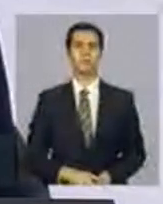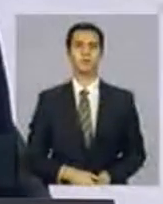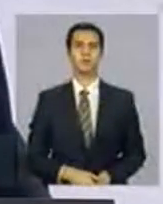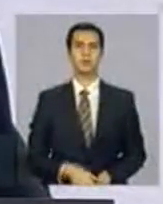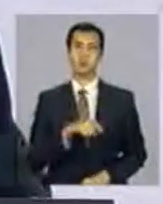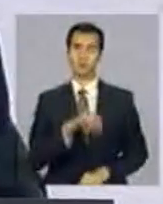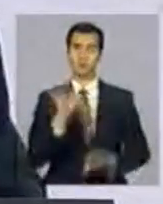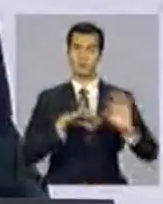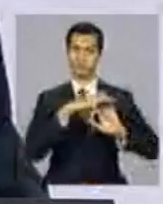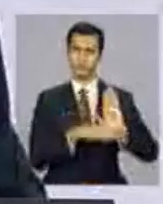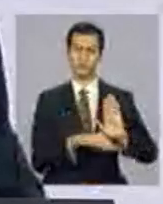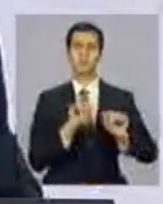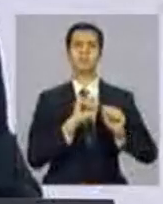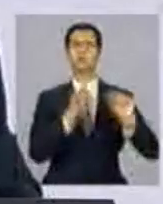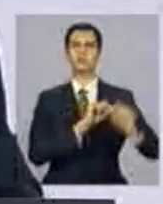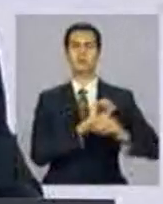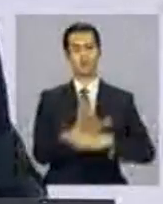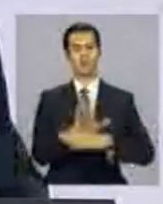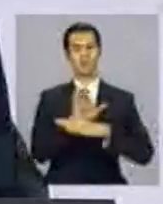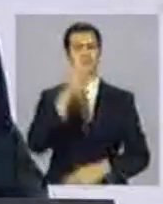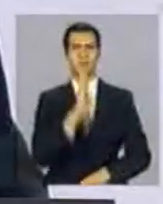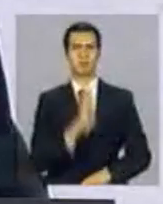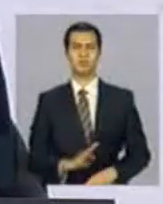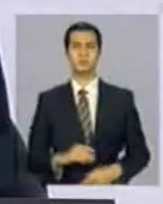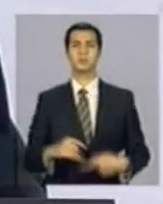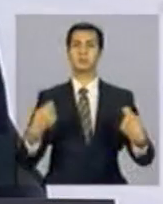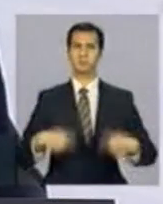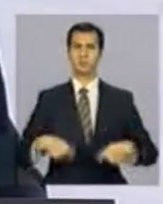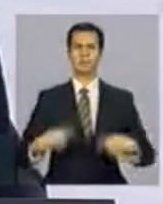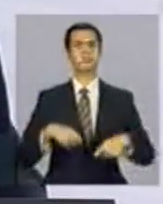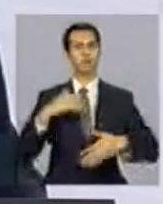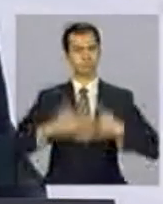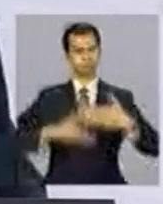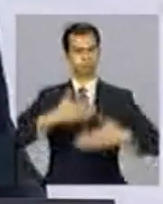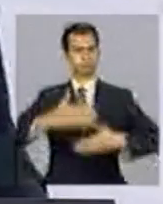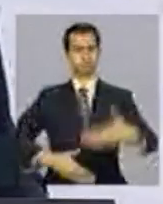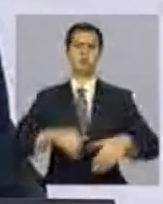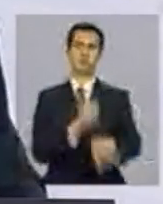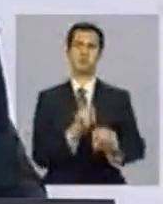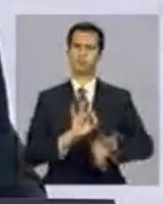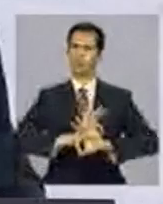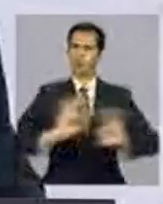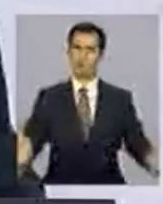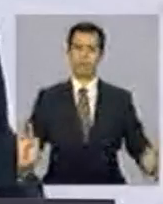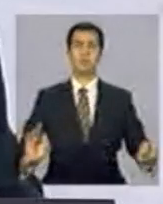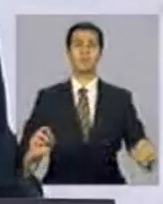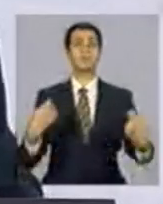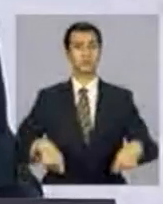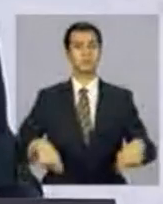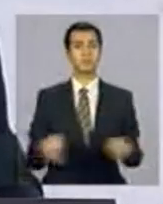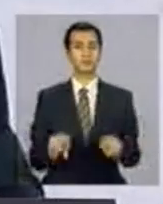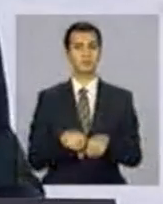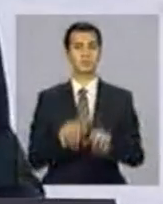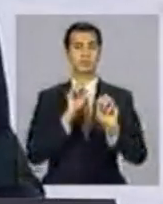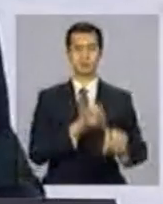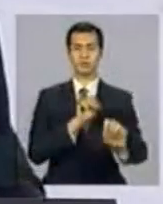que alicerçam a necessidade do nosso país de aceder à educação de qualidade e garantir